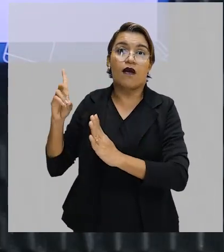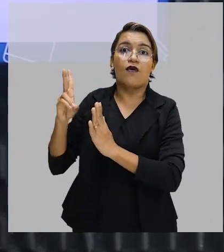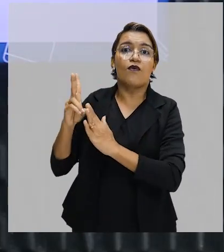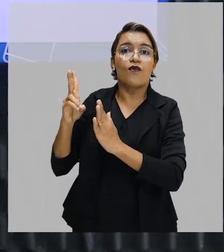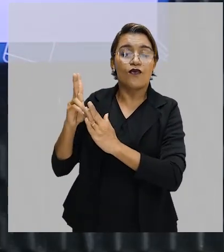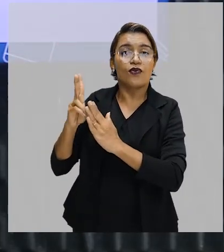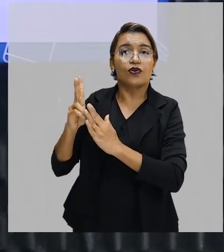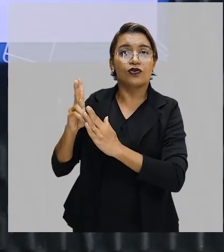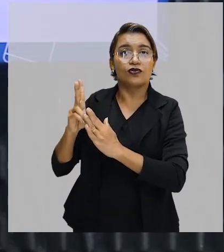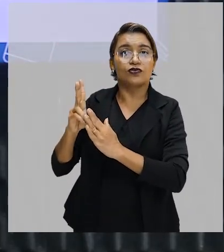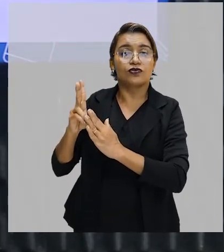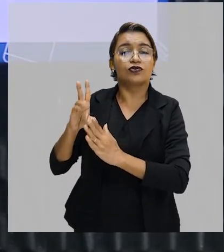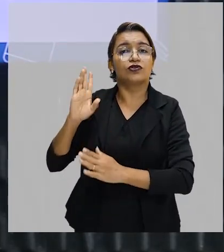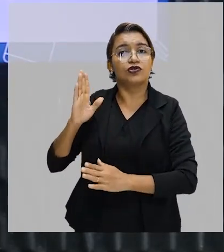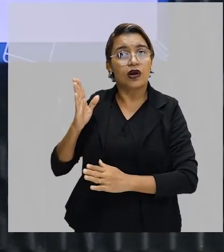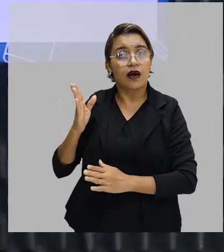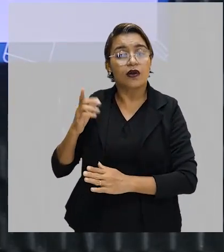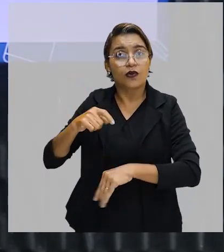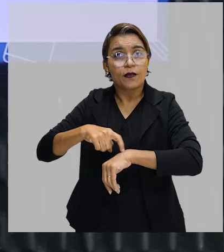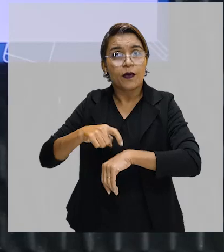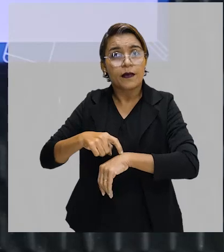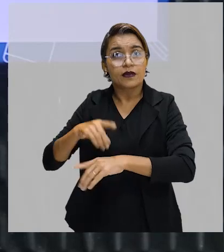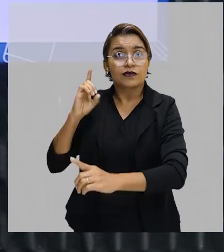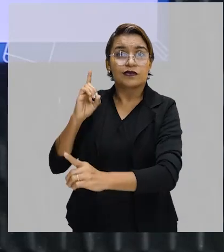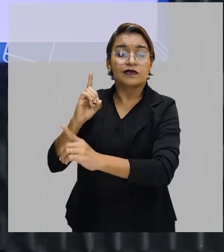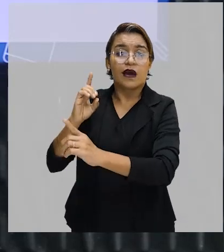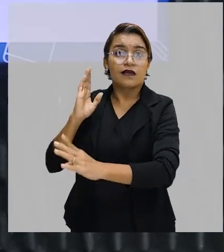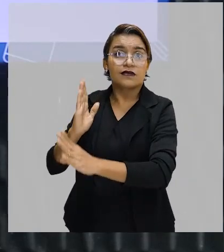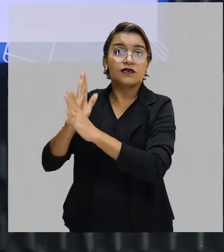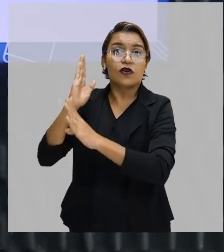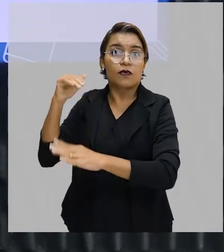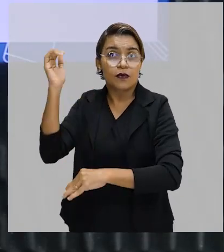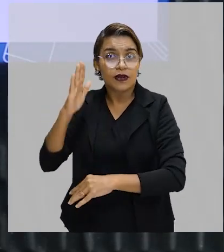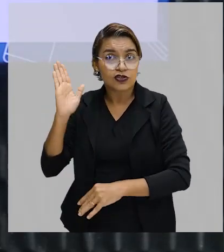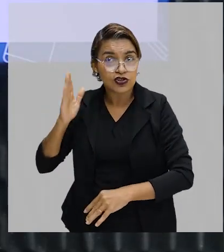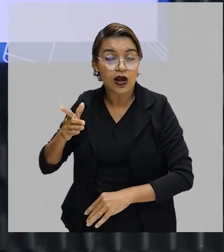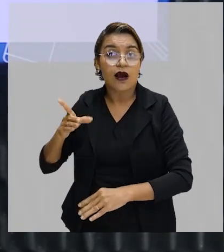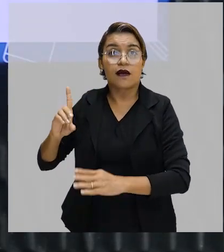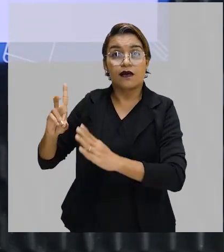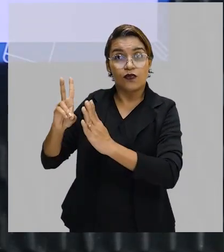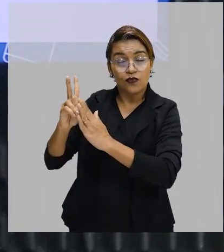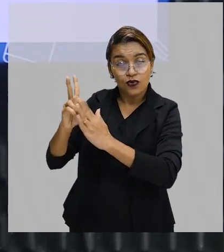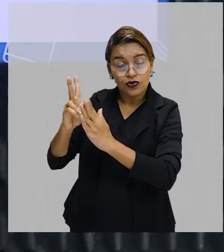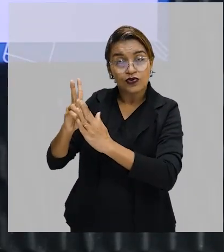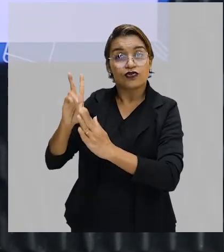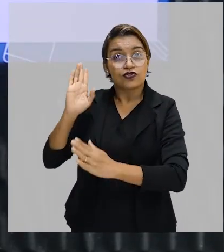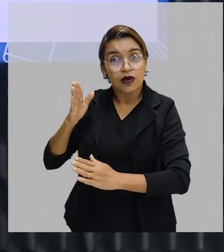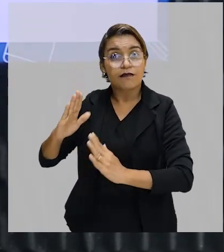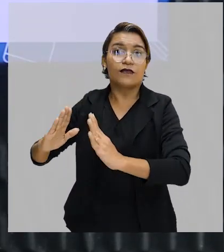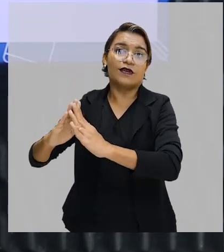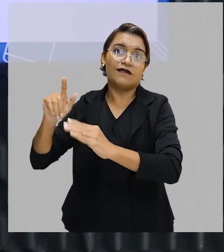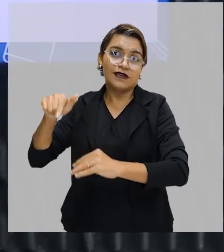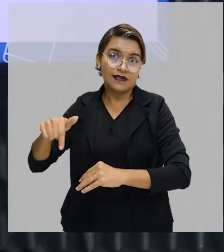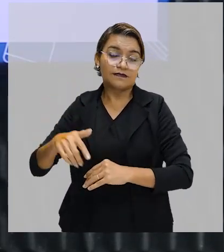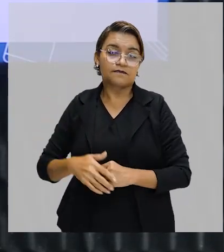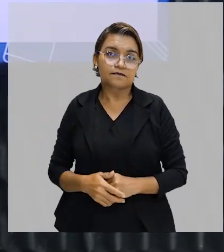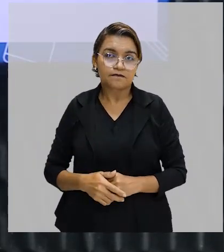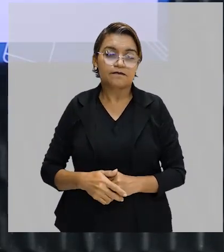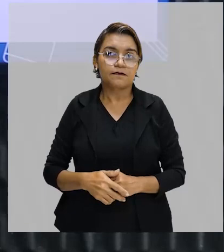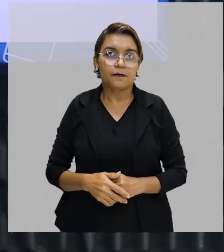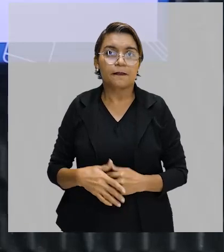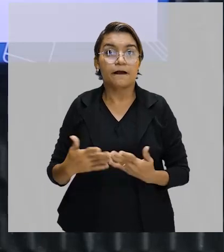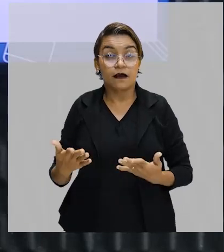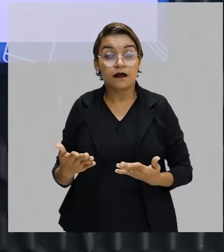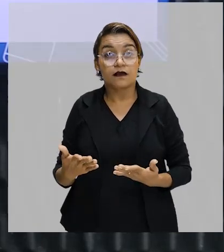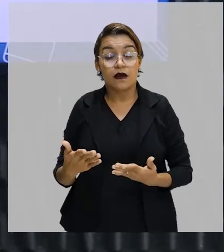morava aqui na então descoberta Então se o índio já vivi aqui no movimento romântico ele foi valorizado